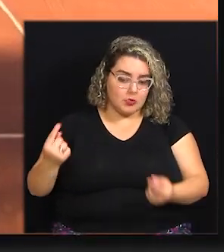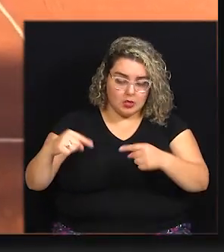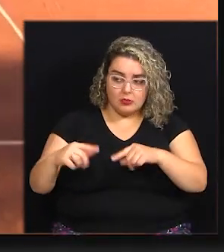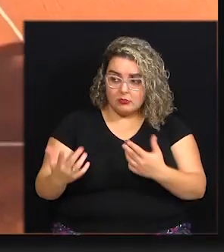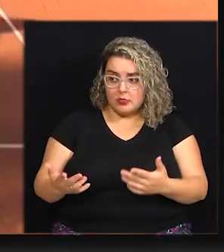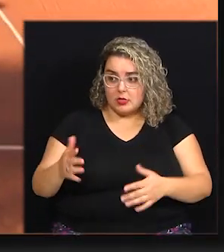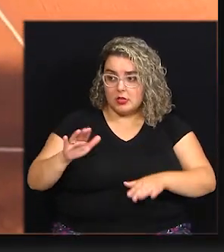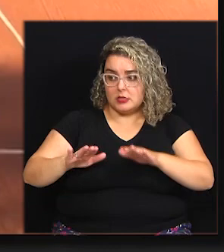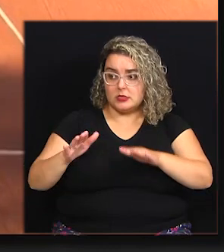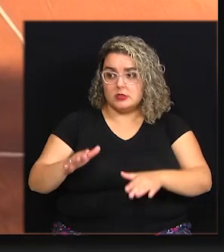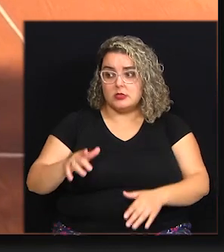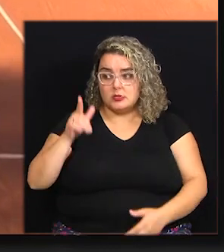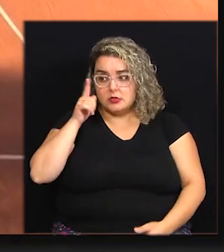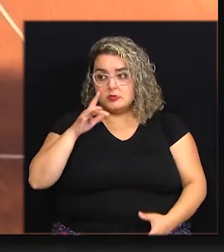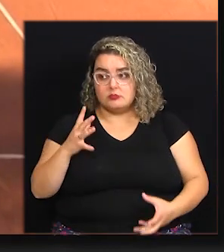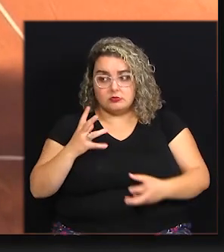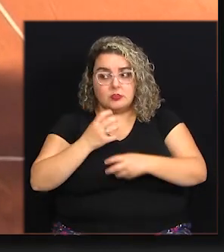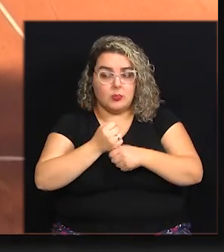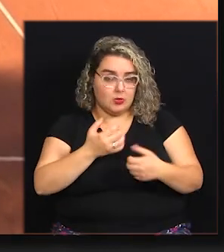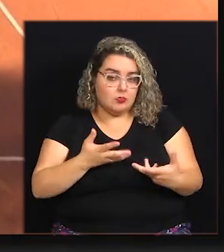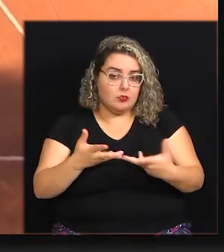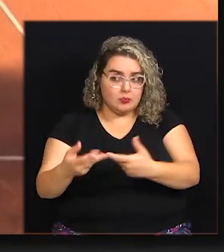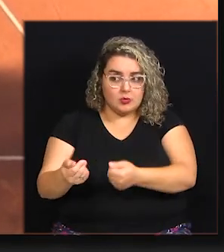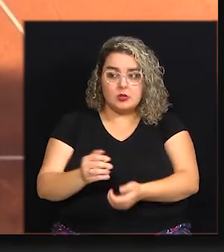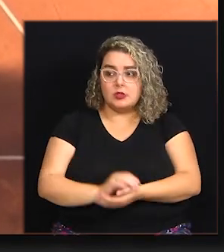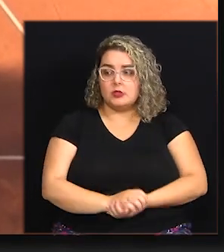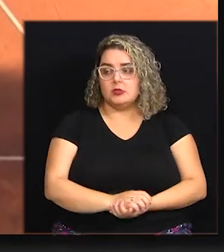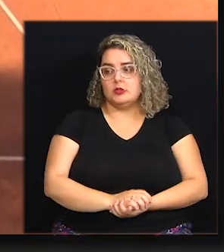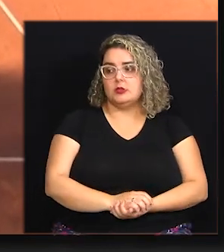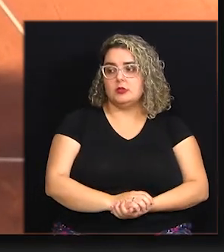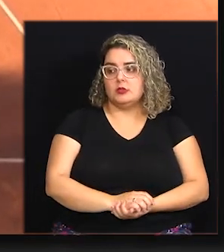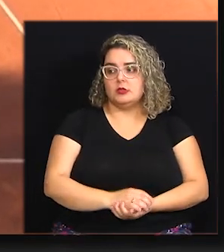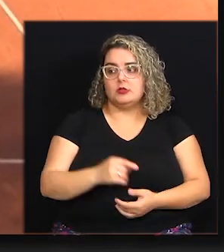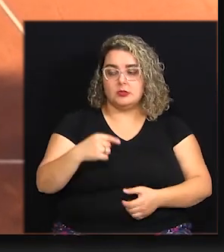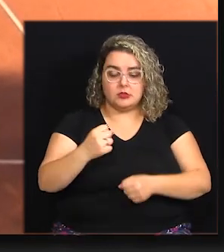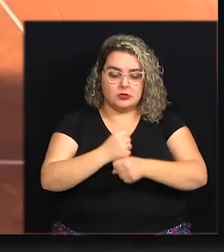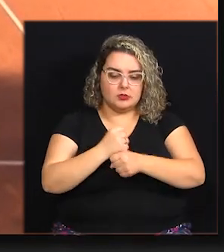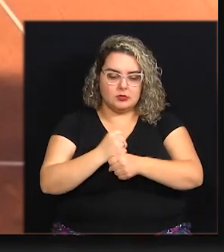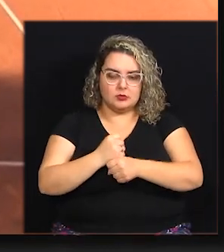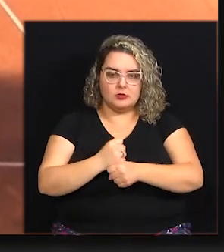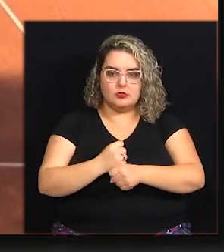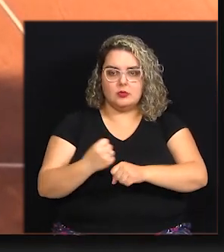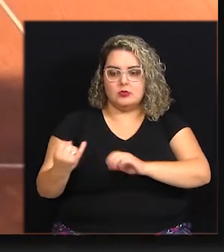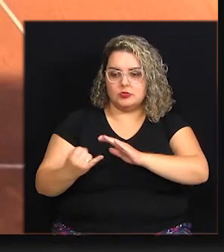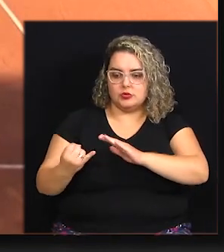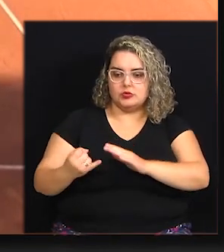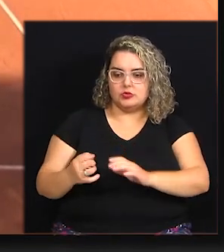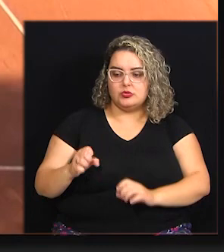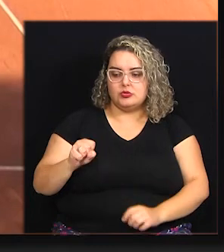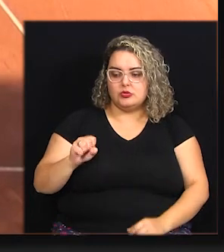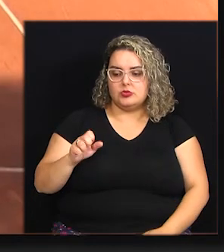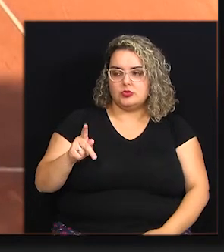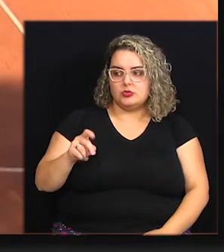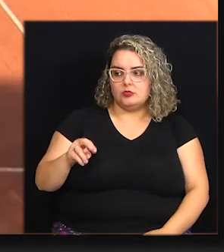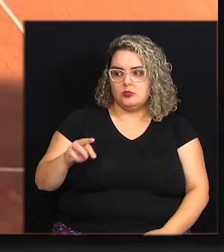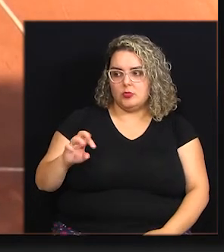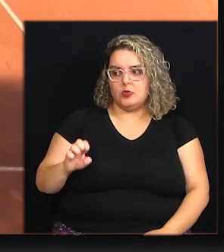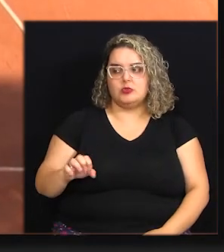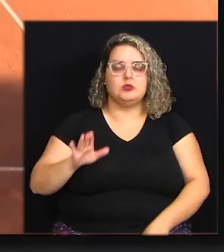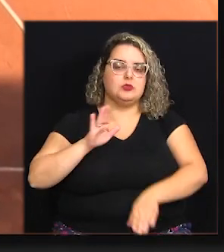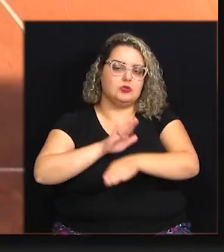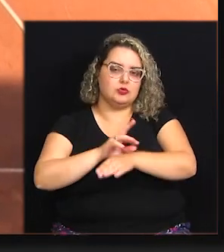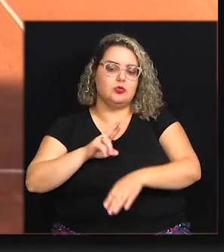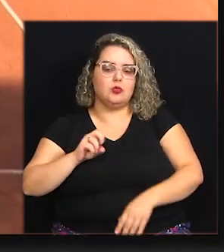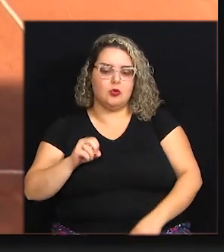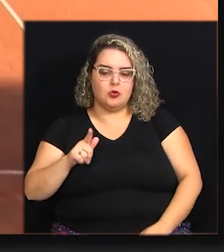vezes eles conseguem fortalecer com um convite. Tá. Nesse ano o Instituto Esportes me ajudou com um convite, tem a ajuda do Rogério